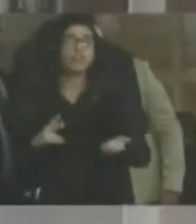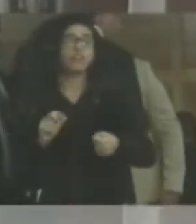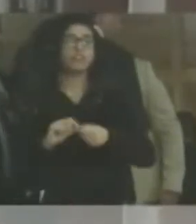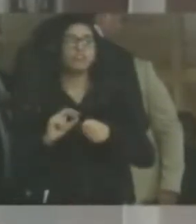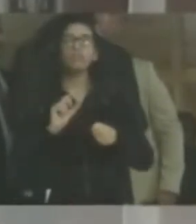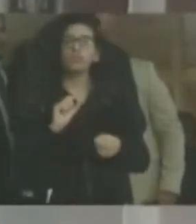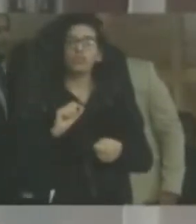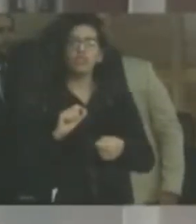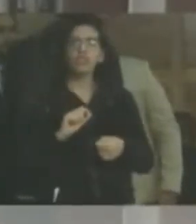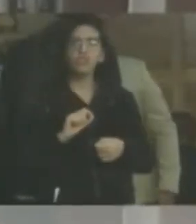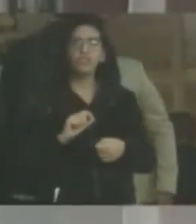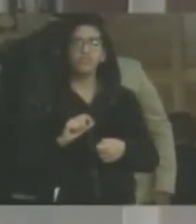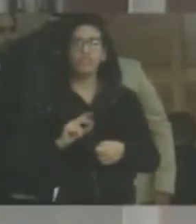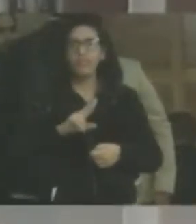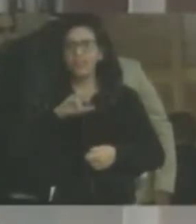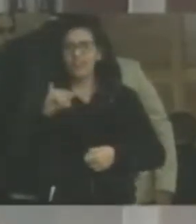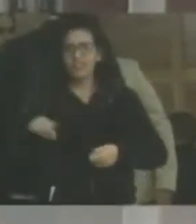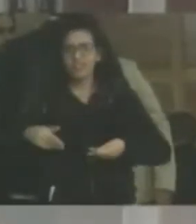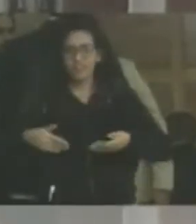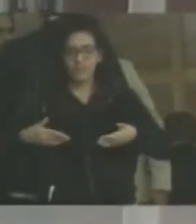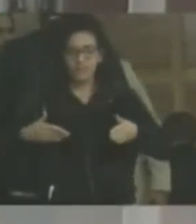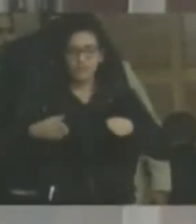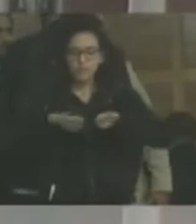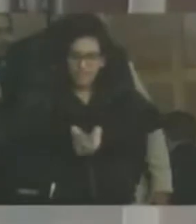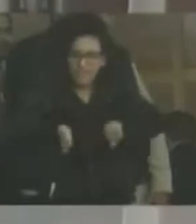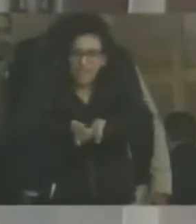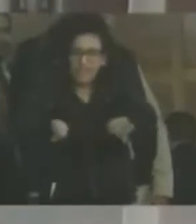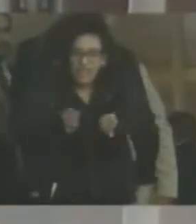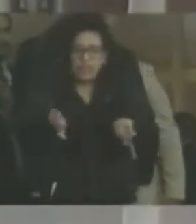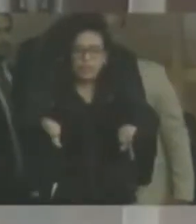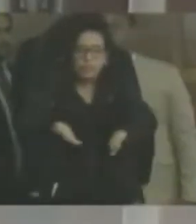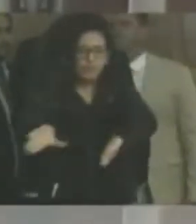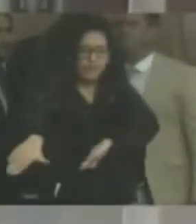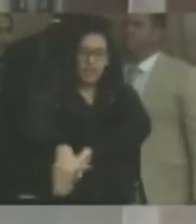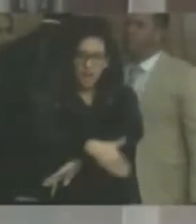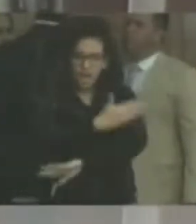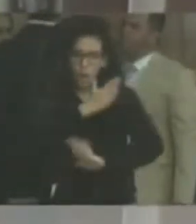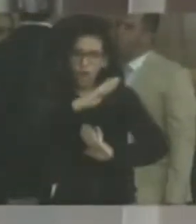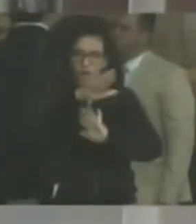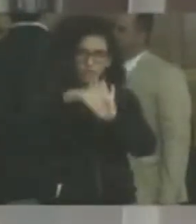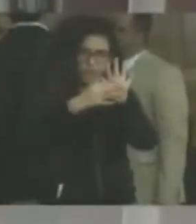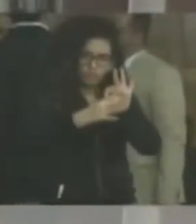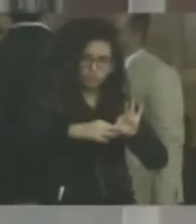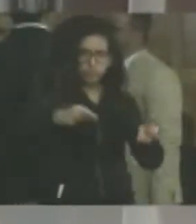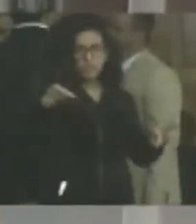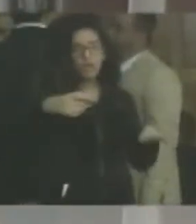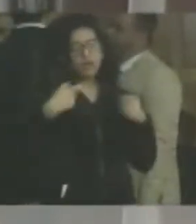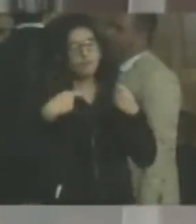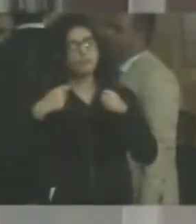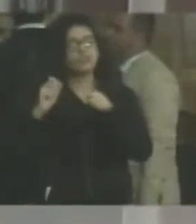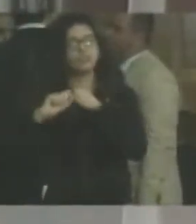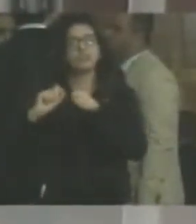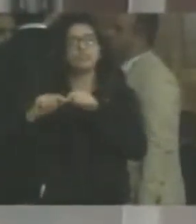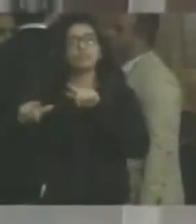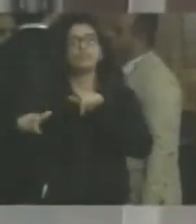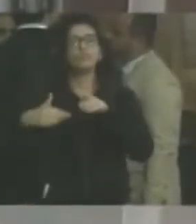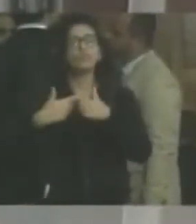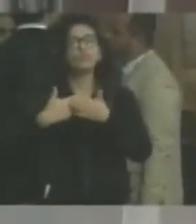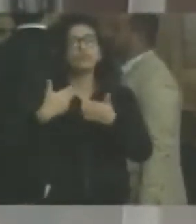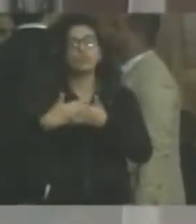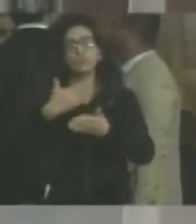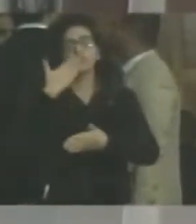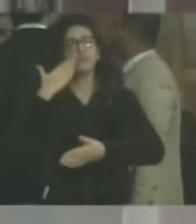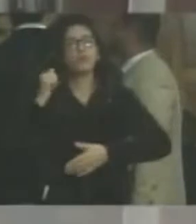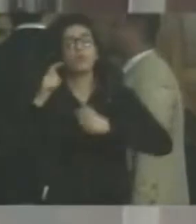todo o asfalto? Eu acho que tem que ser feito um estudo em cada área para ver o local realmente que necessita fazer o